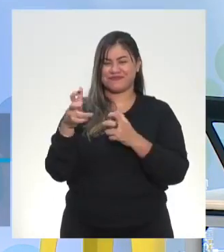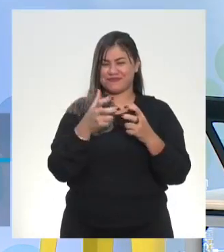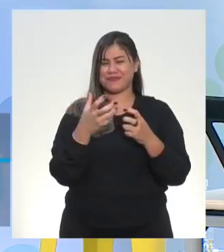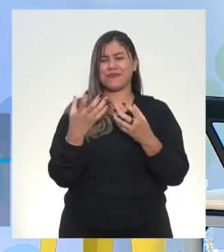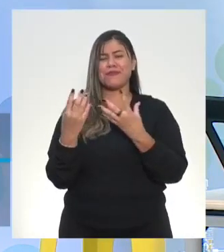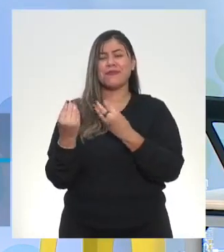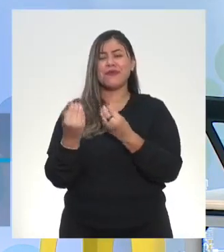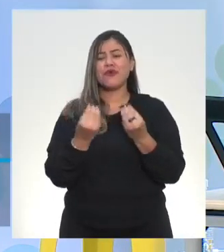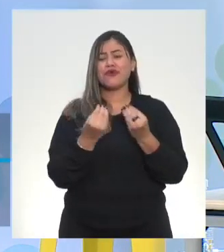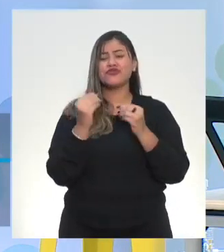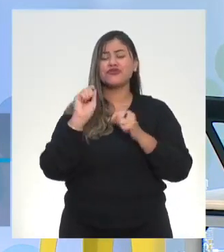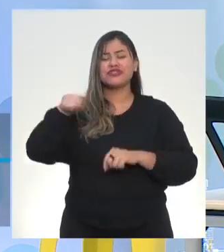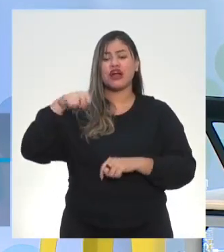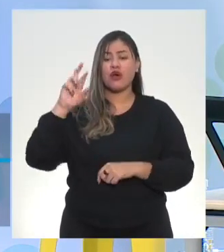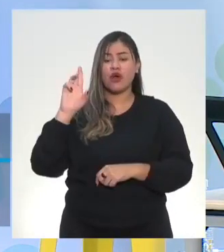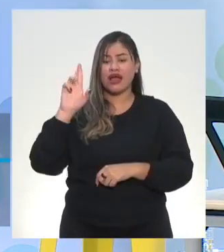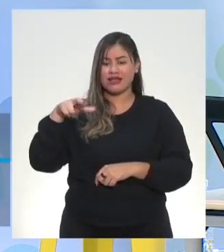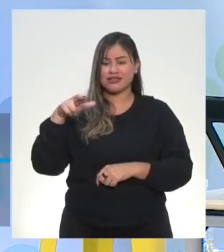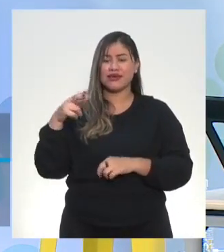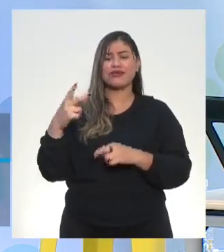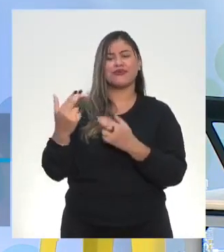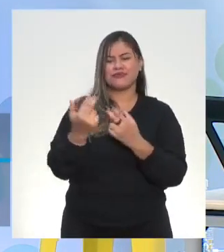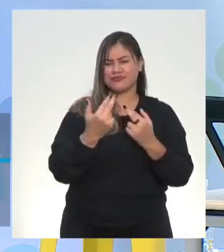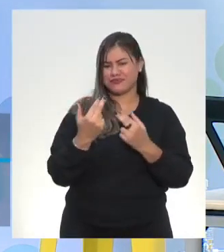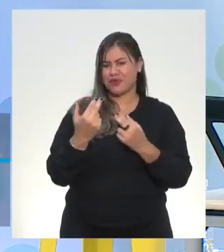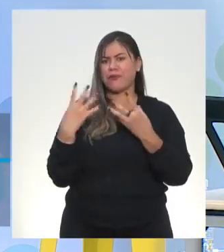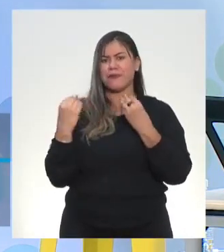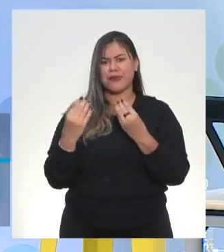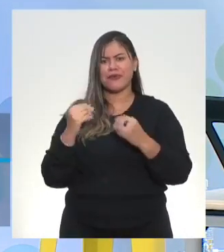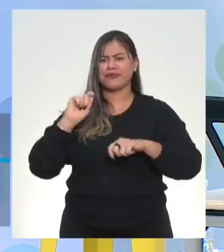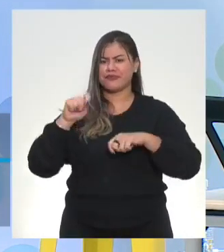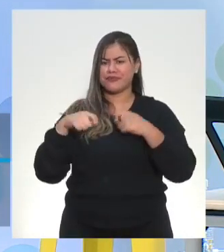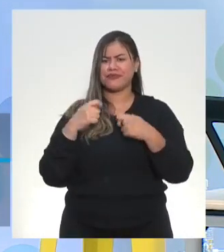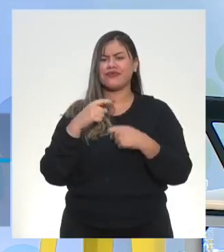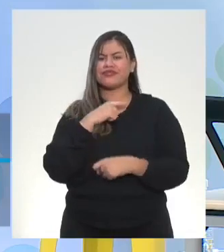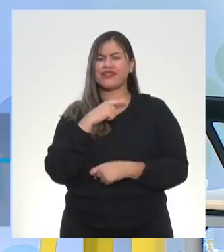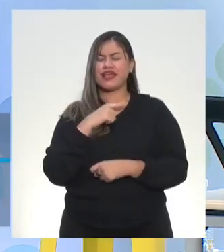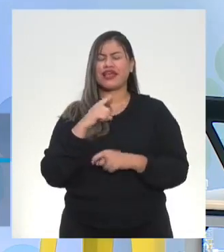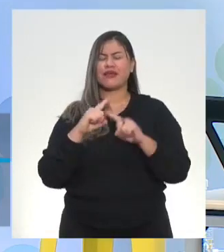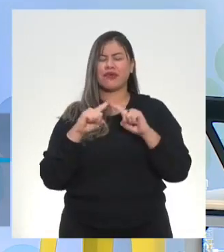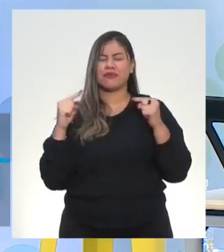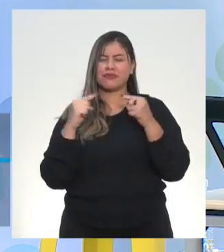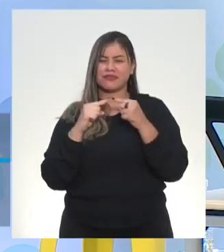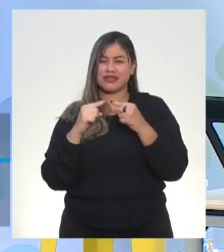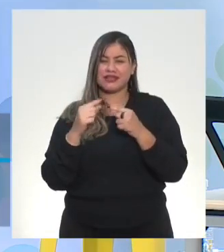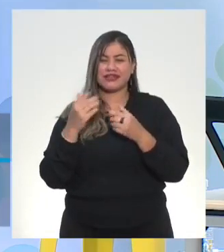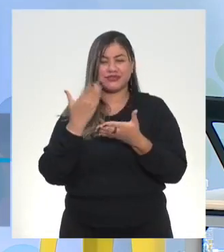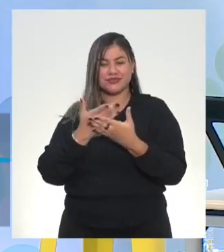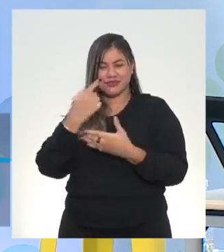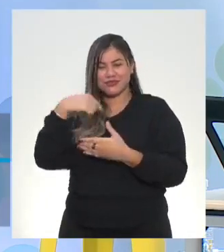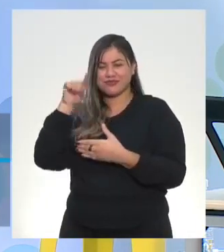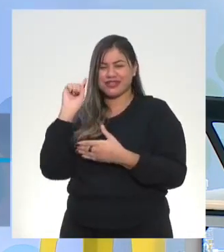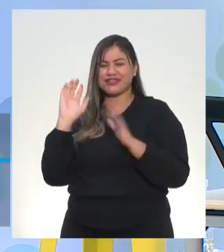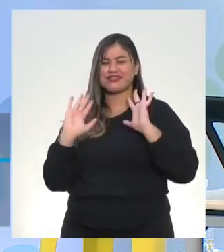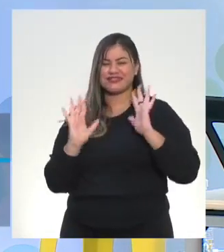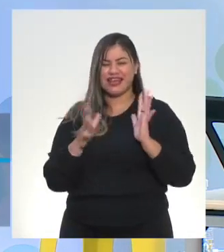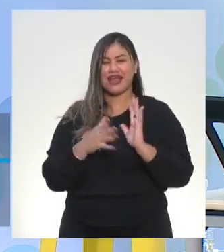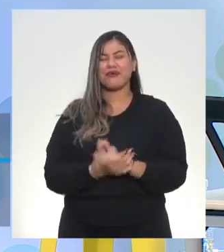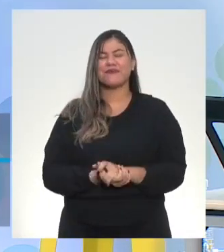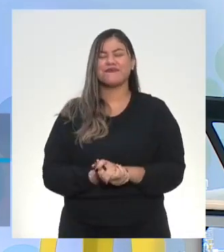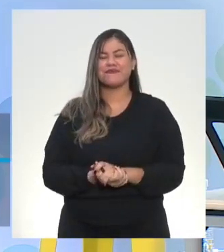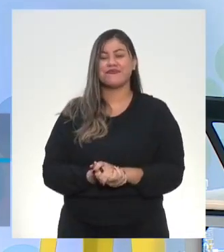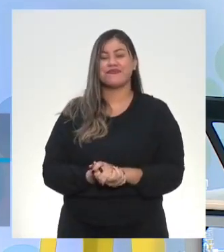figuras semelhantes e a razão das medidas das suas respectivas áreas. Calcular a medida